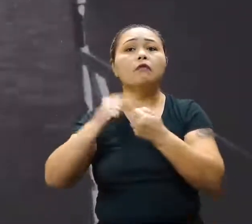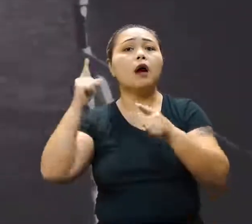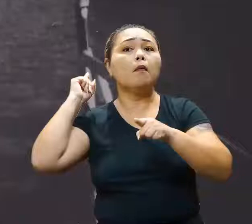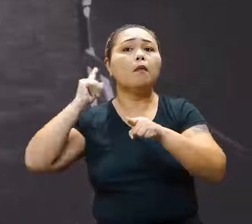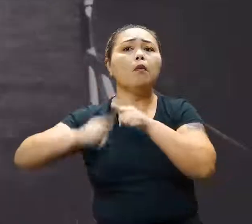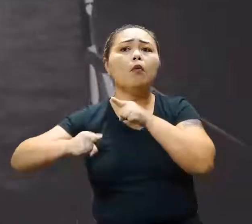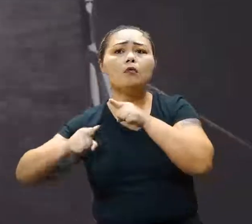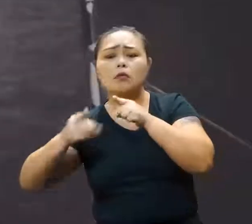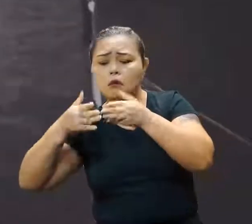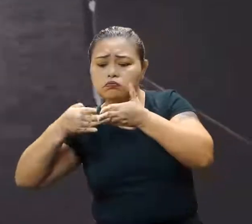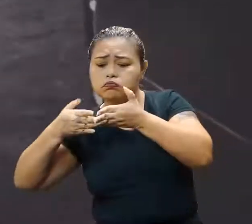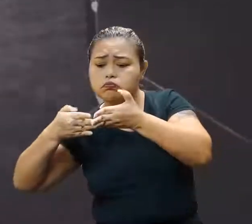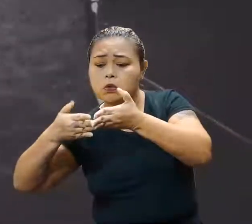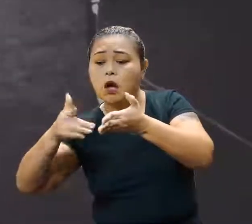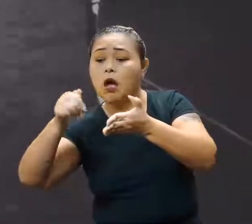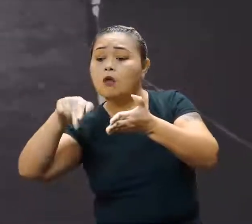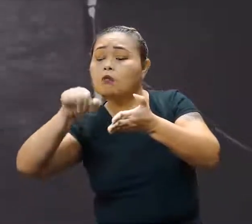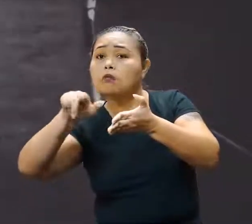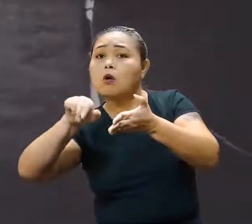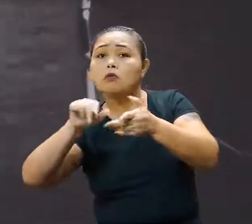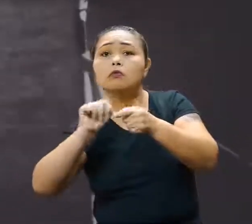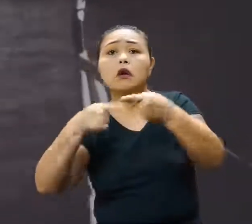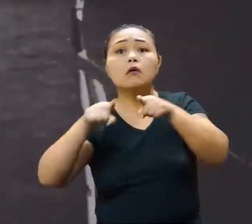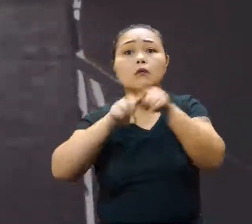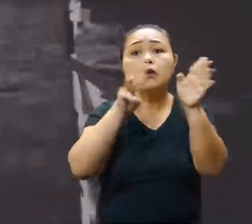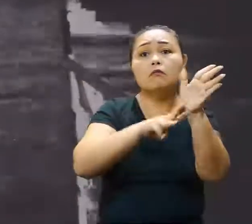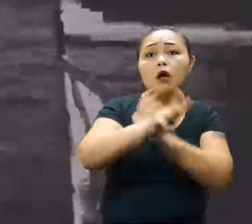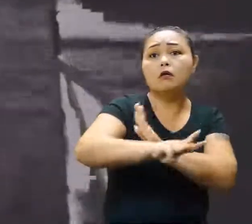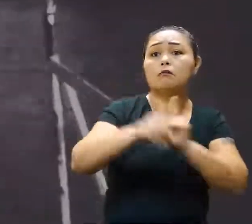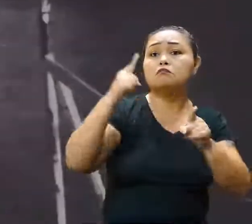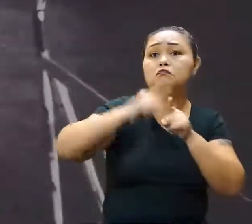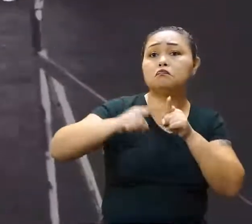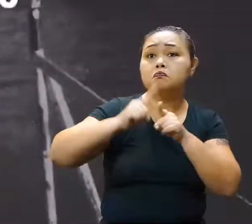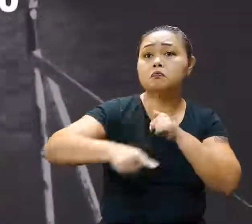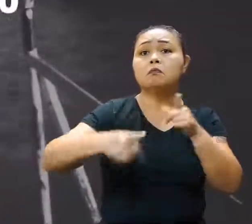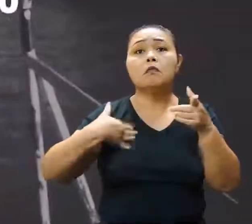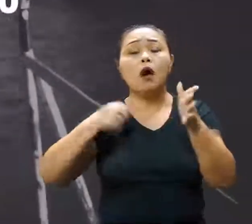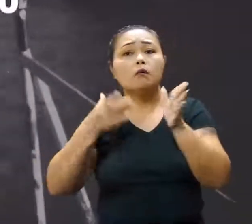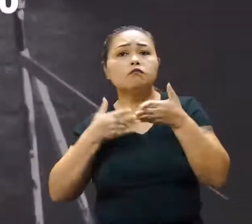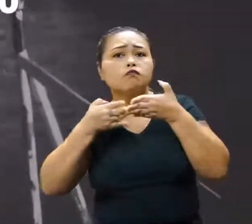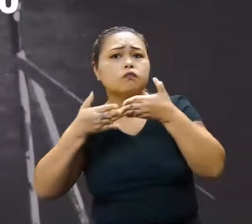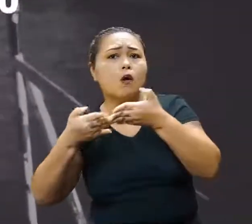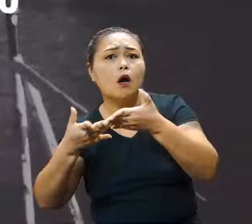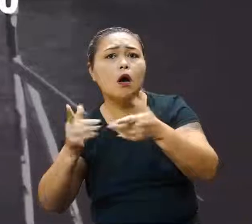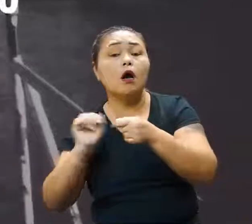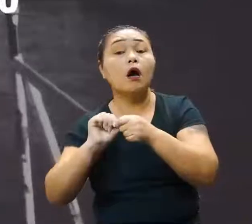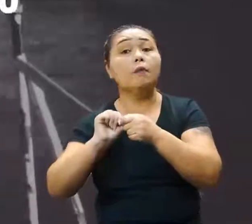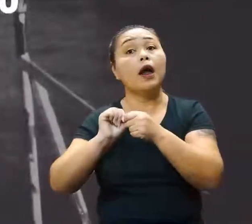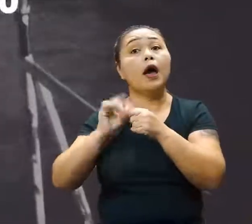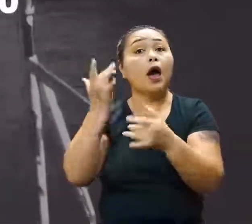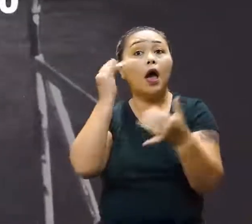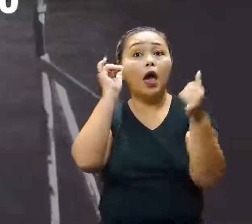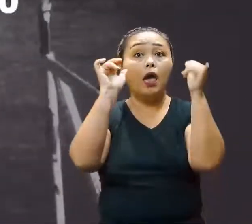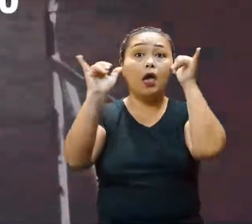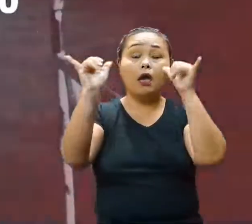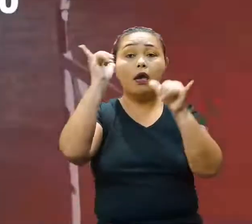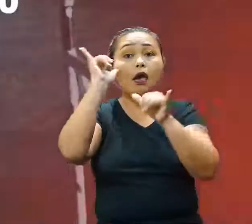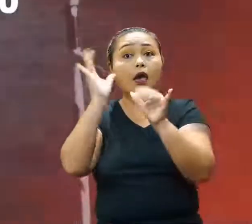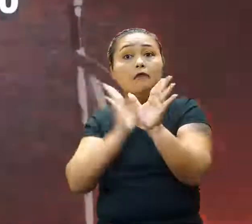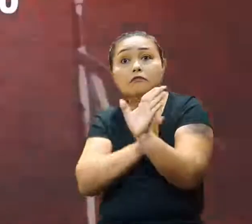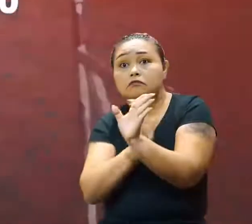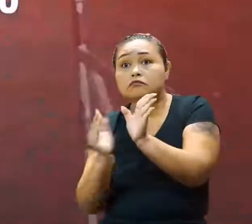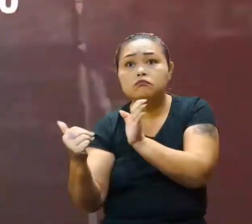rios Guaporé e Madeira, evitando assim o contrabando na sua fronteira.